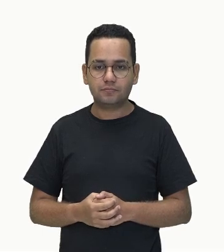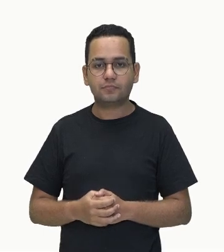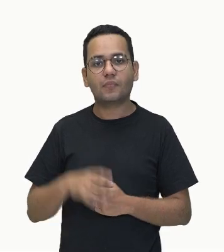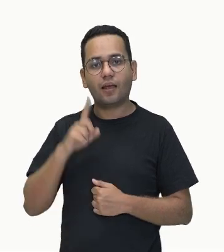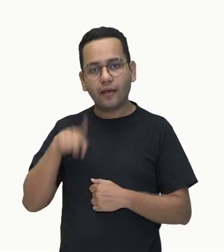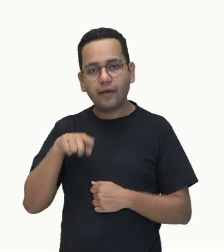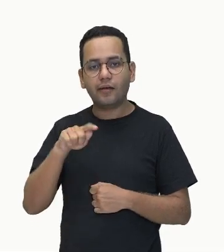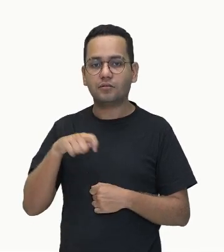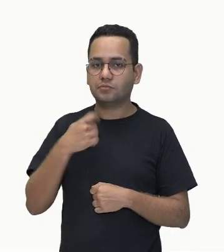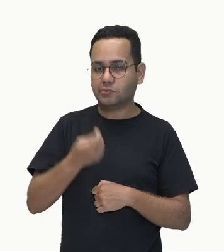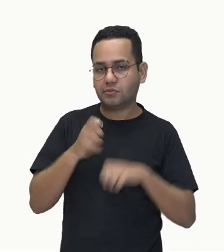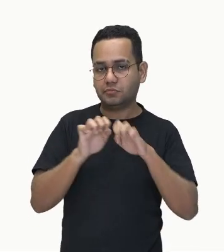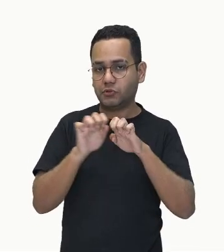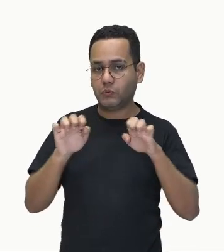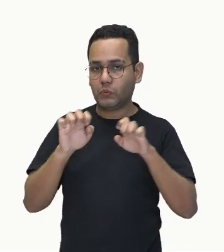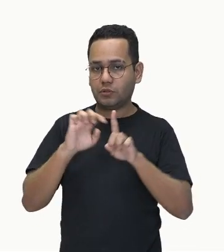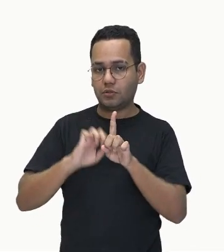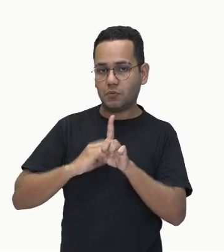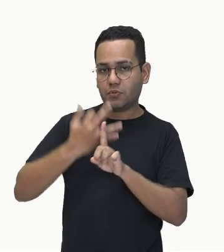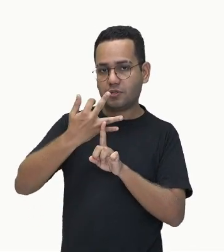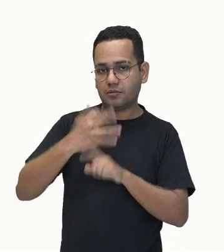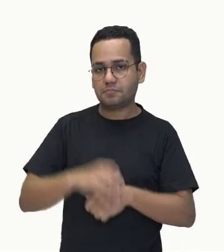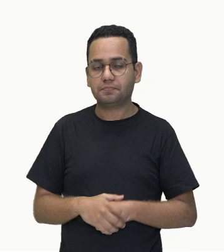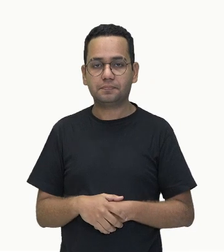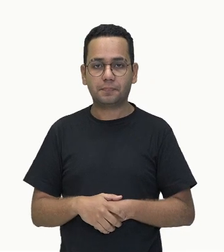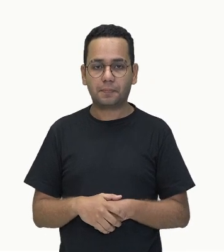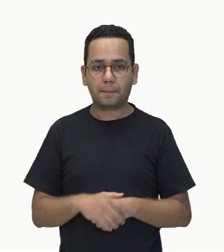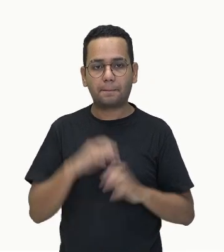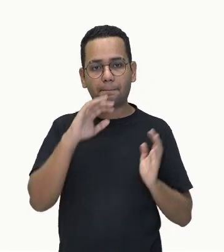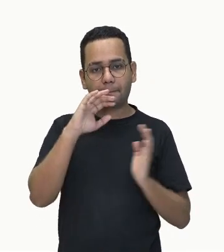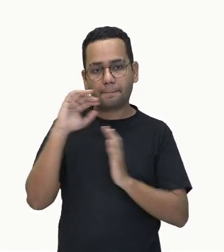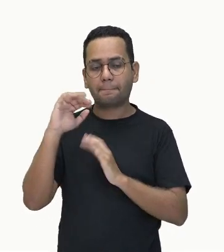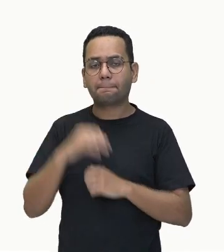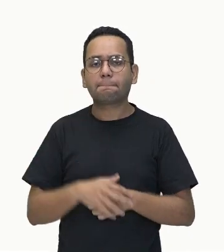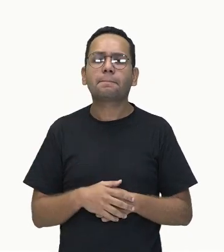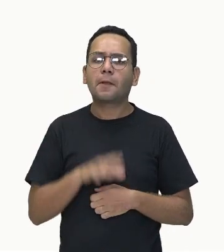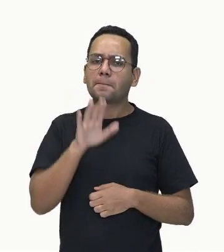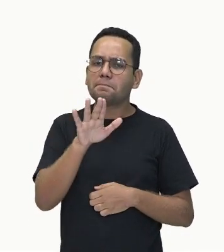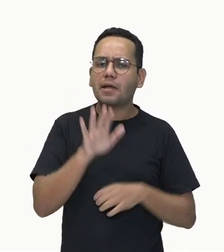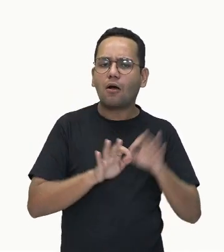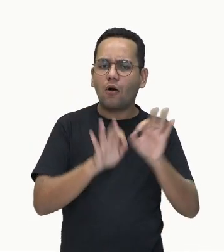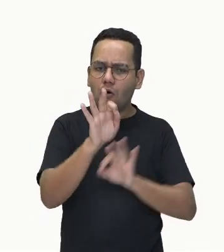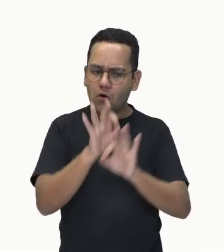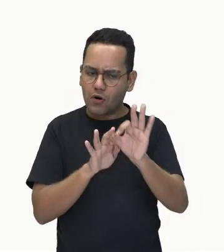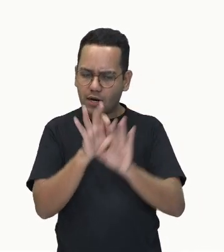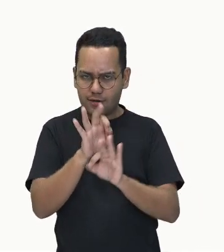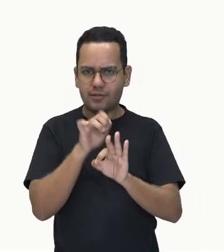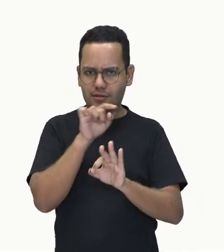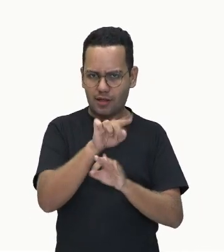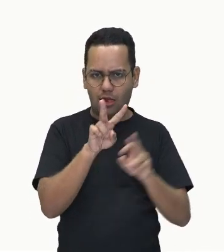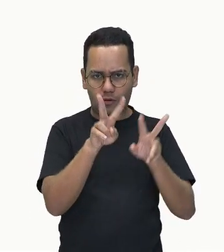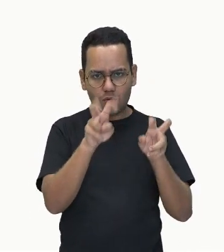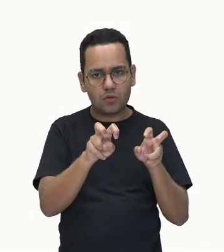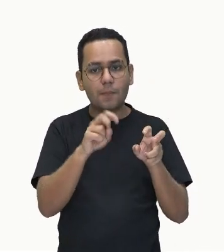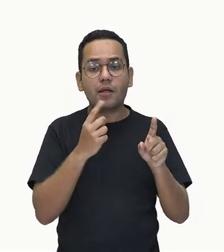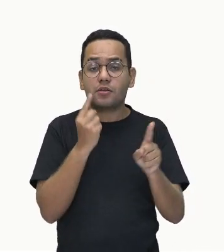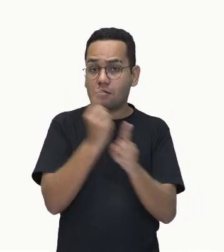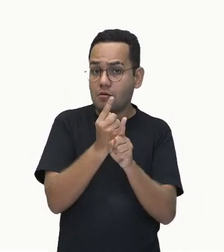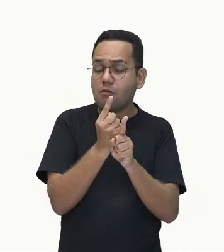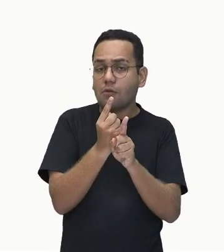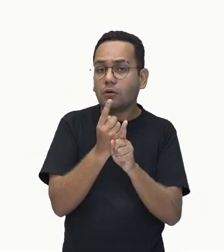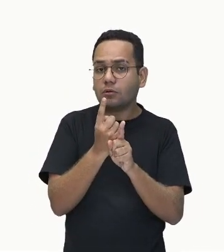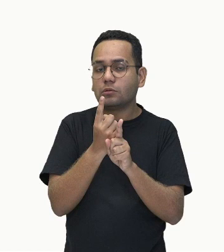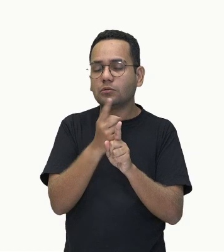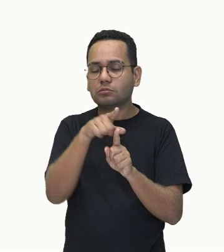exponencial muito bem resolver uma equação significa encontrar o valor da incógnita que torna a